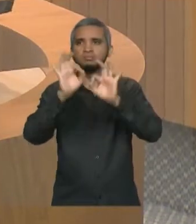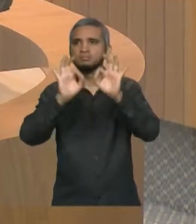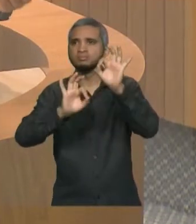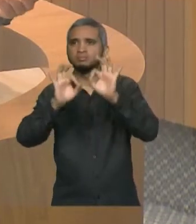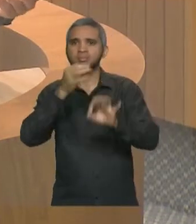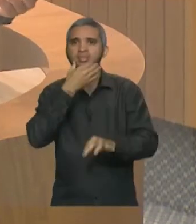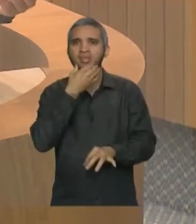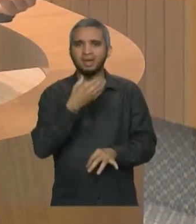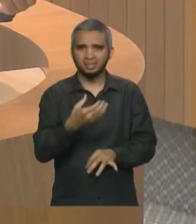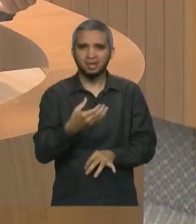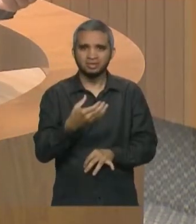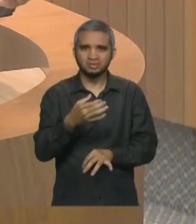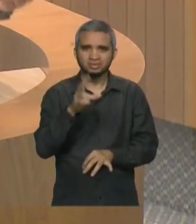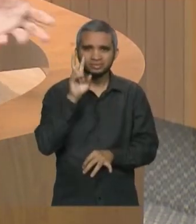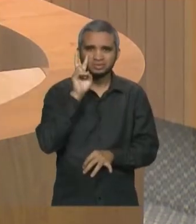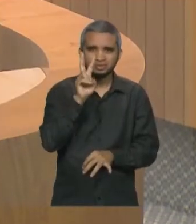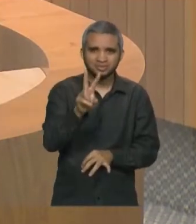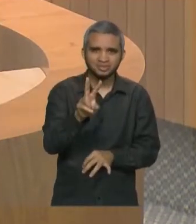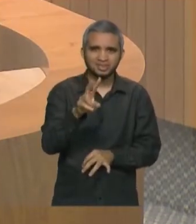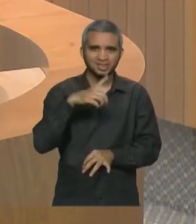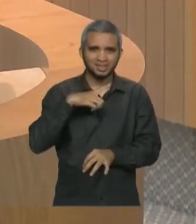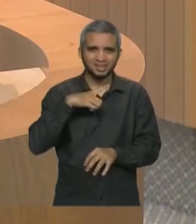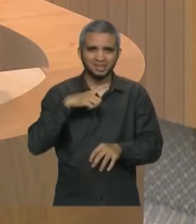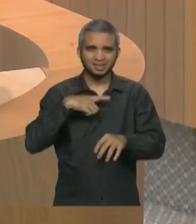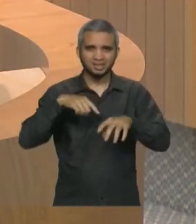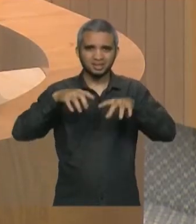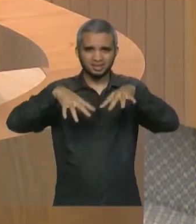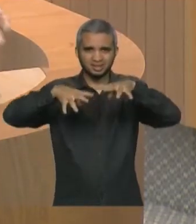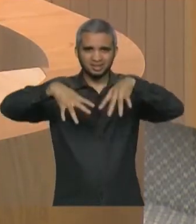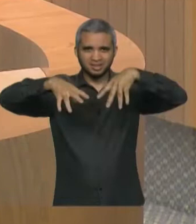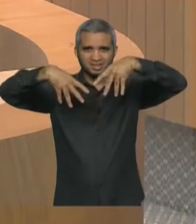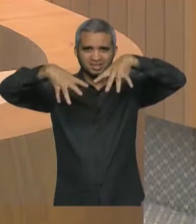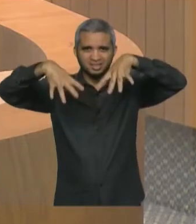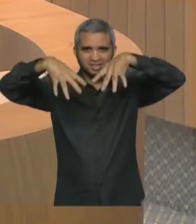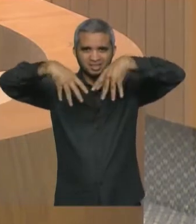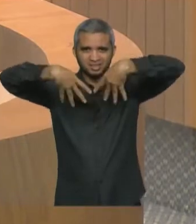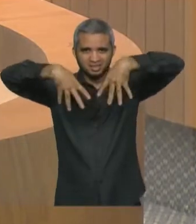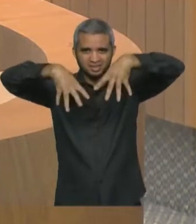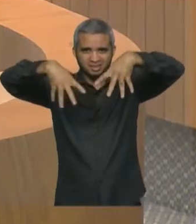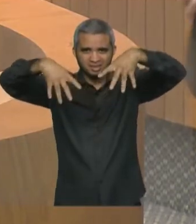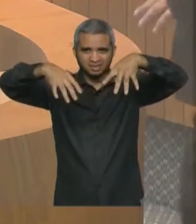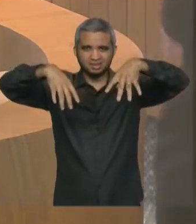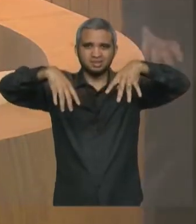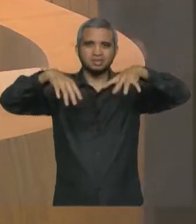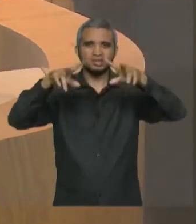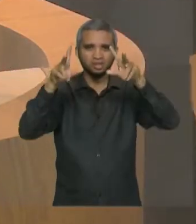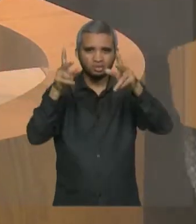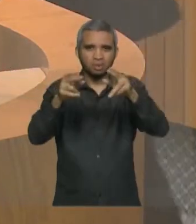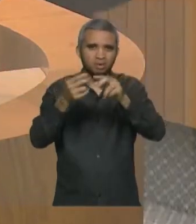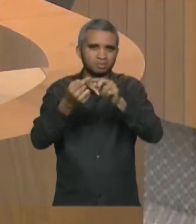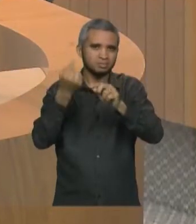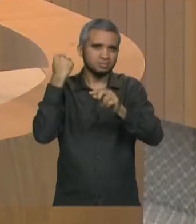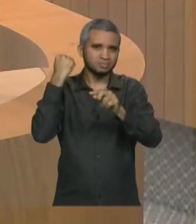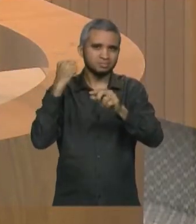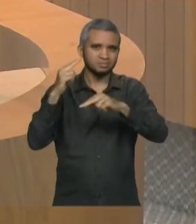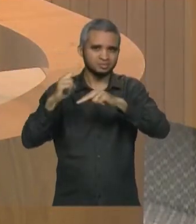tipo mosaico do Natal. Igual fizeram a festa junina. Mas, senhoras e